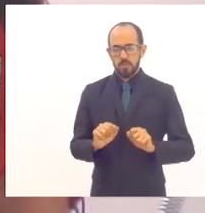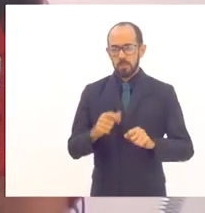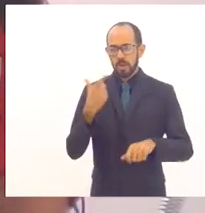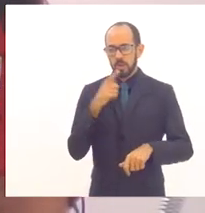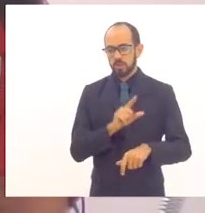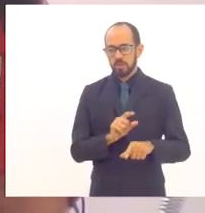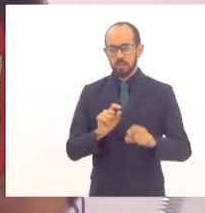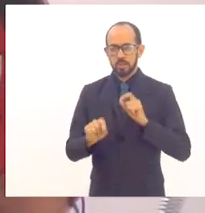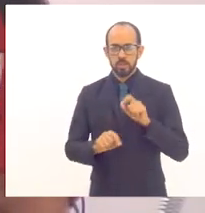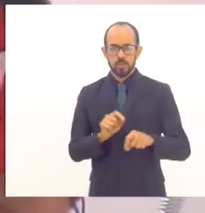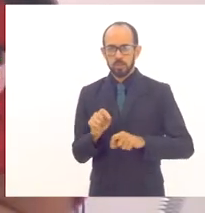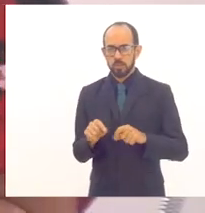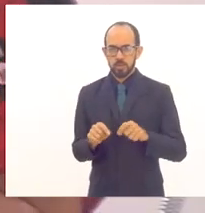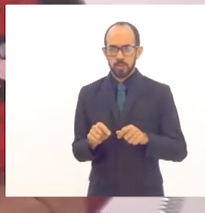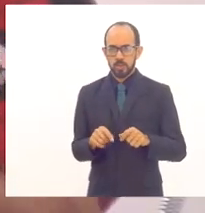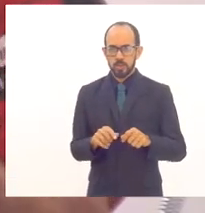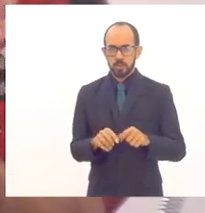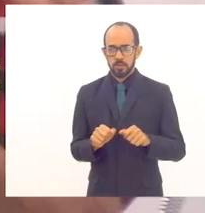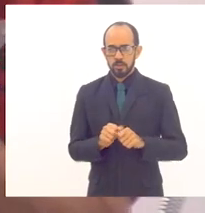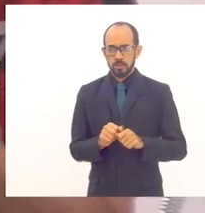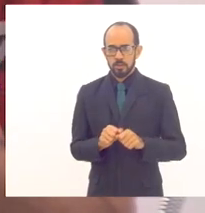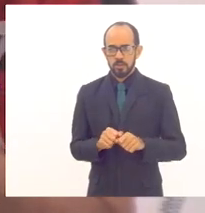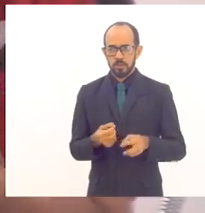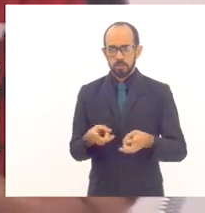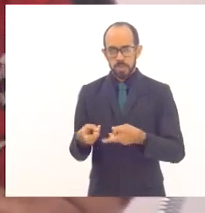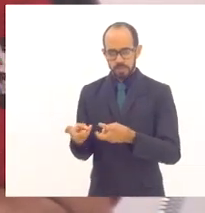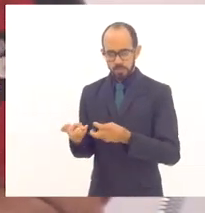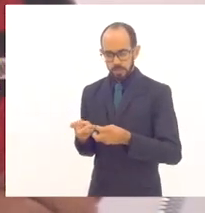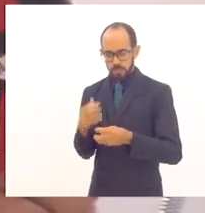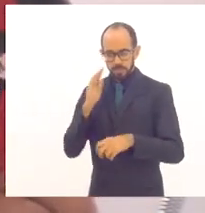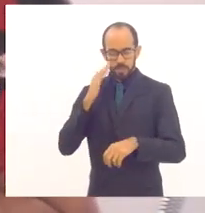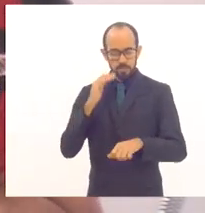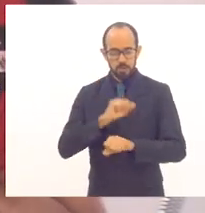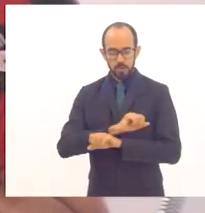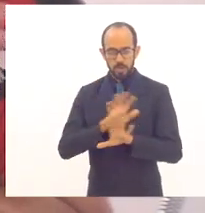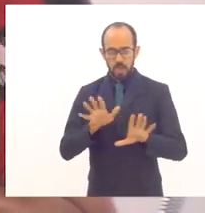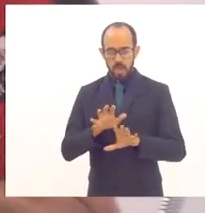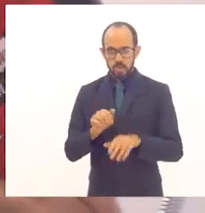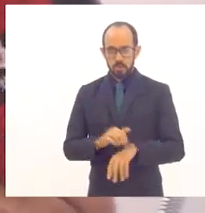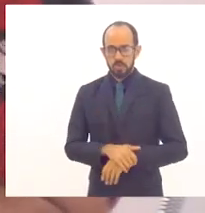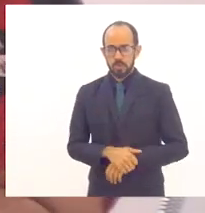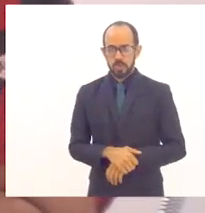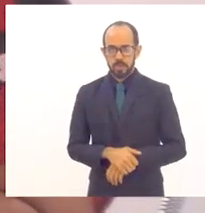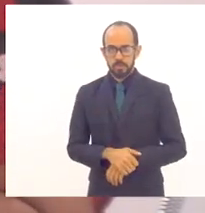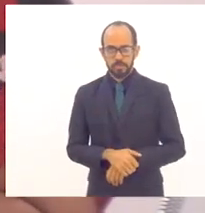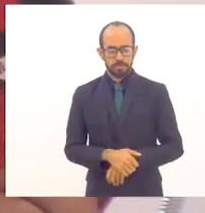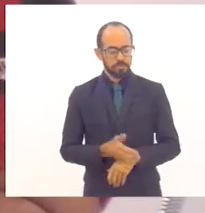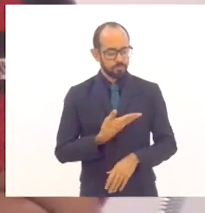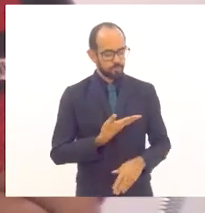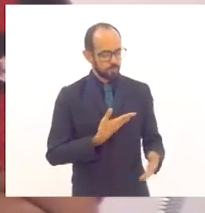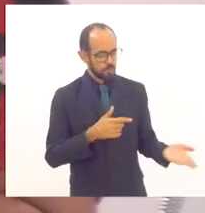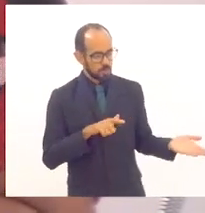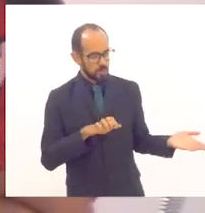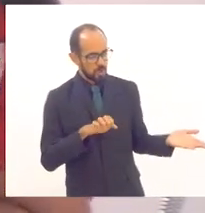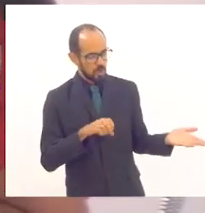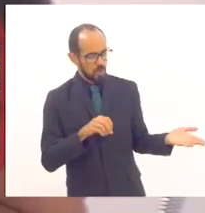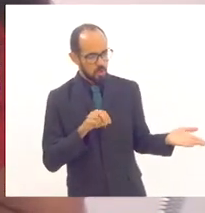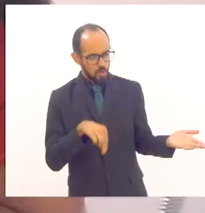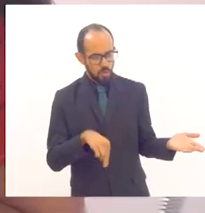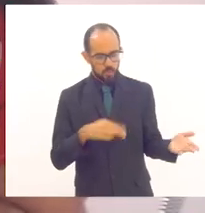que tivesse esse entendimento mais amplo. O companheiro Leão aqui falou com muita propriedade,